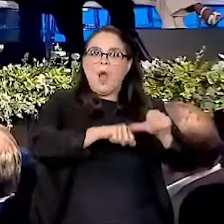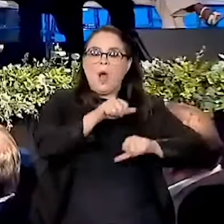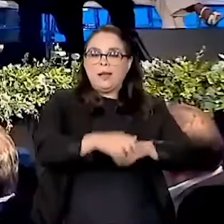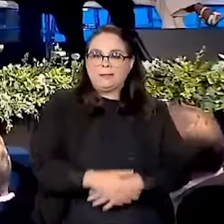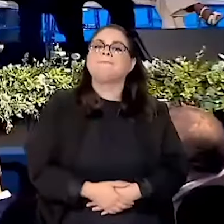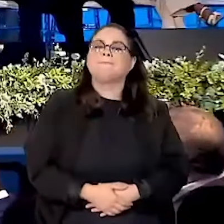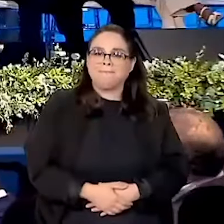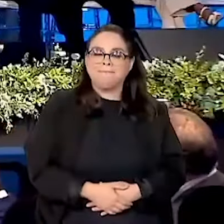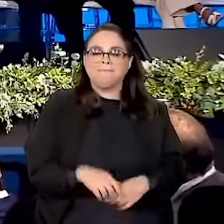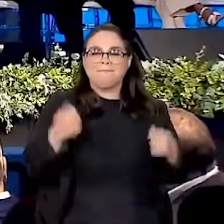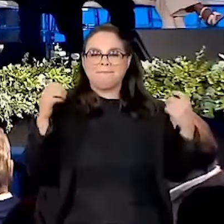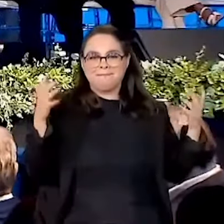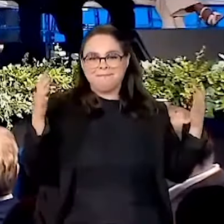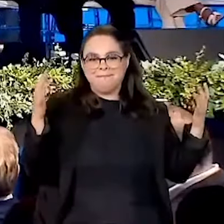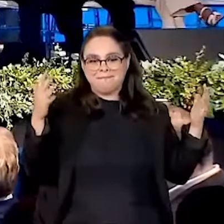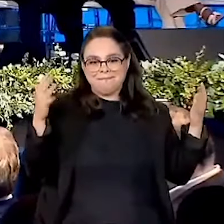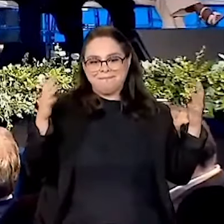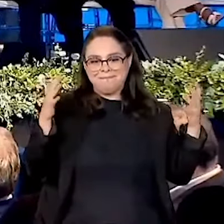Então,